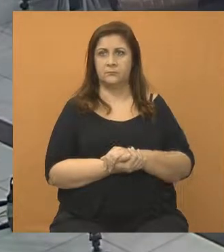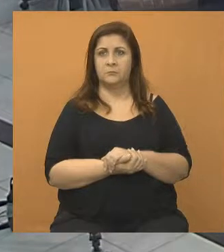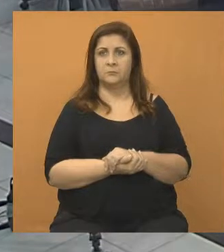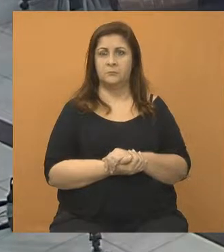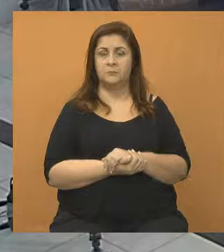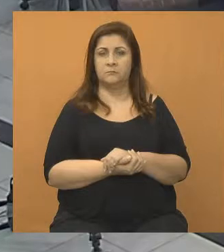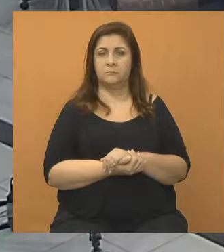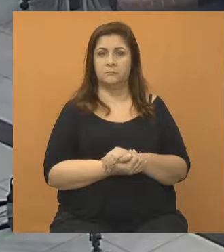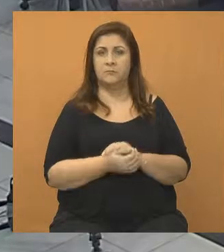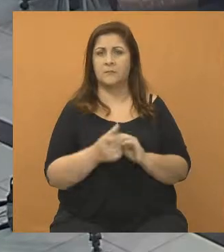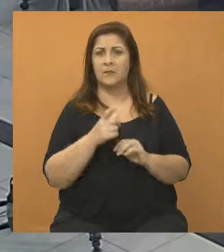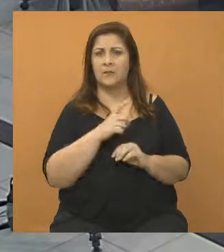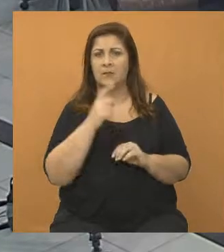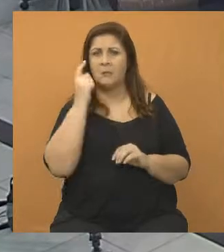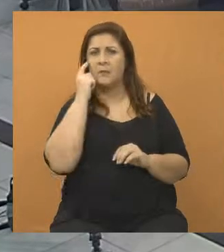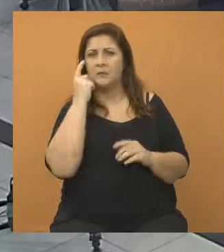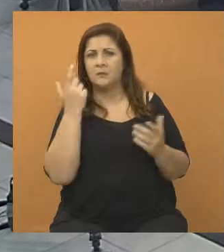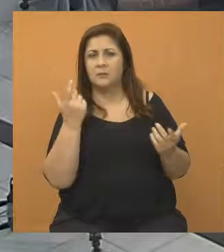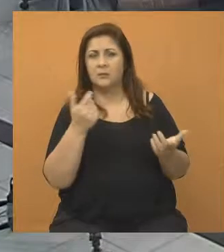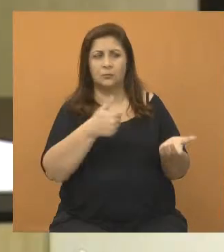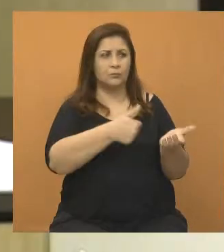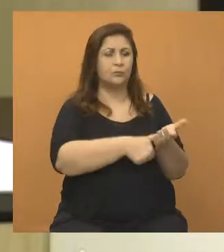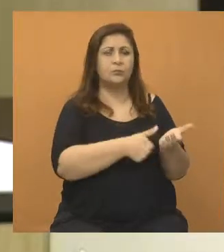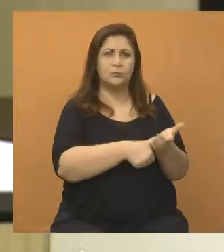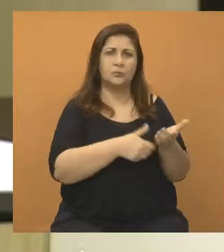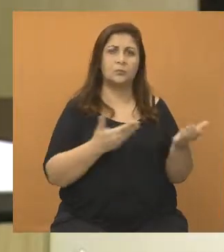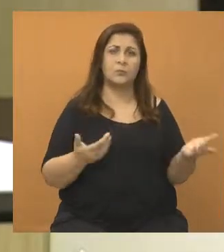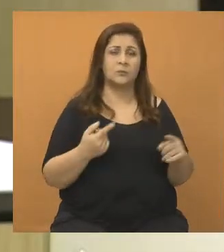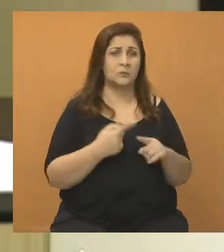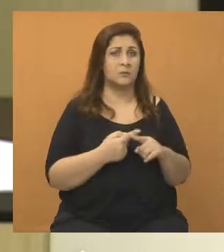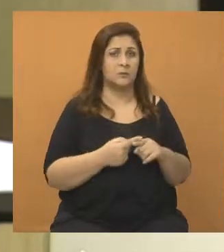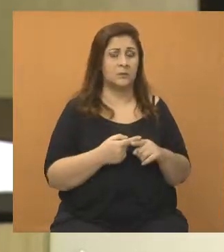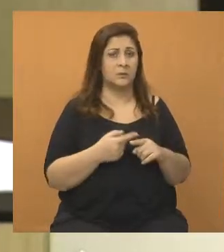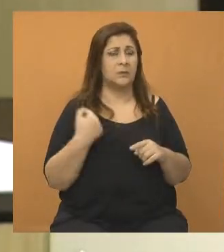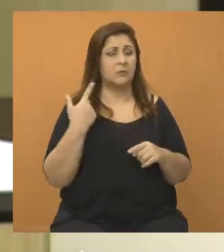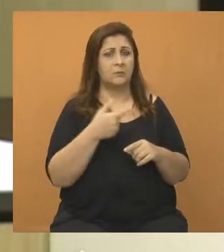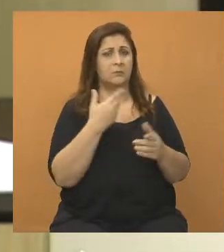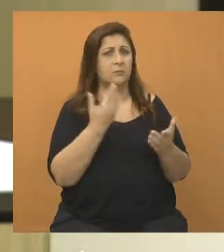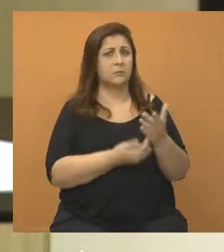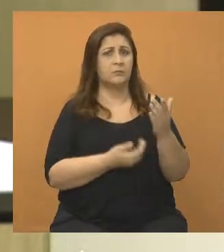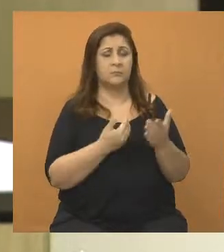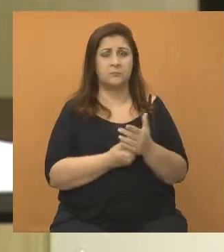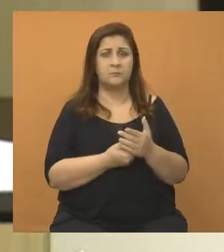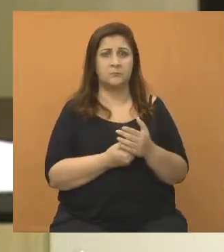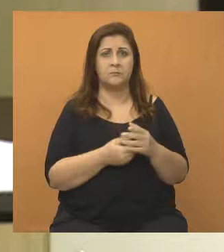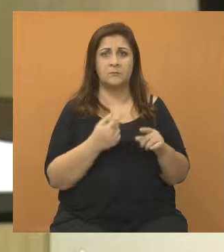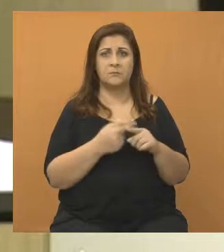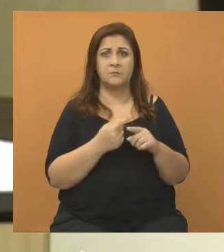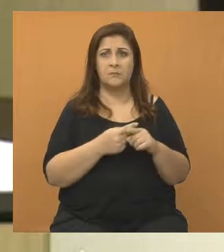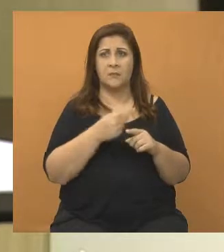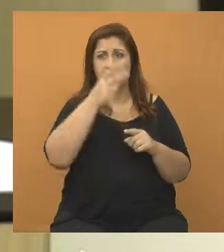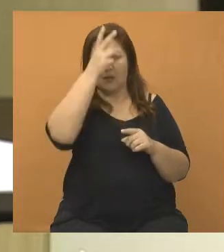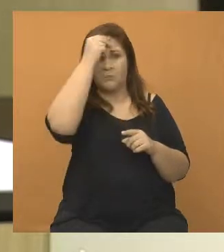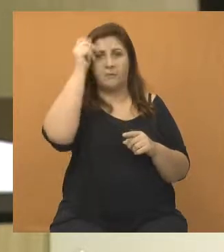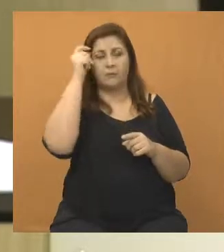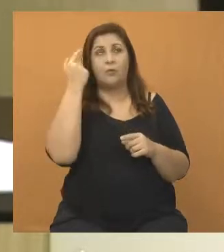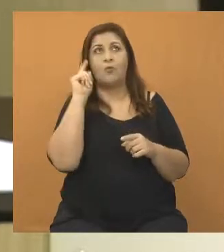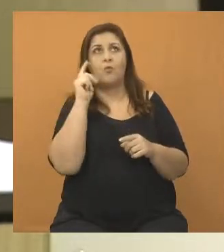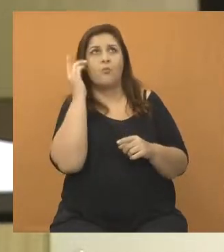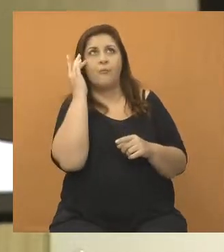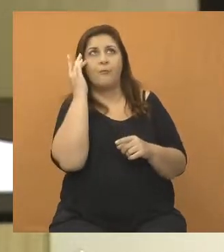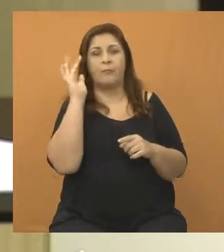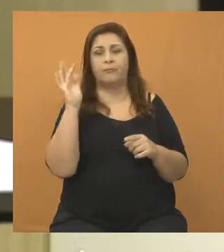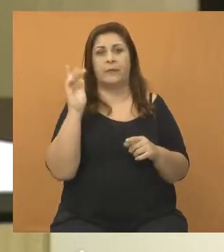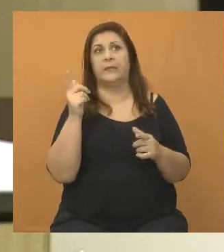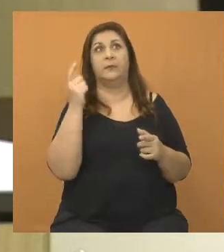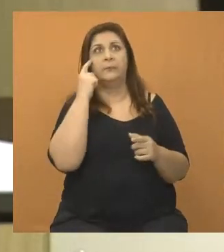há previsão de alienação, visto que a gente está tendo um prejuízo, porque o poder público não visa lucro em nenhum momento, nenhuma secretaria,